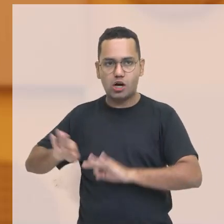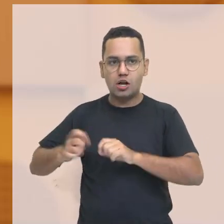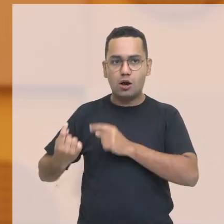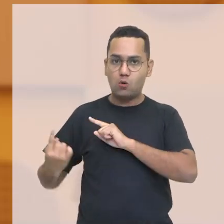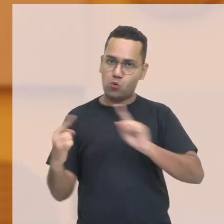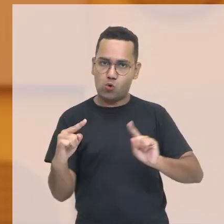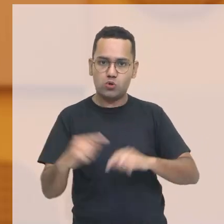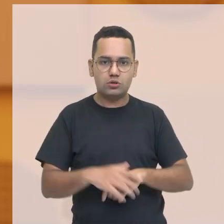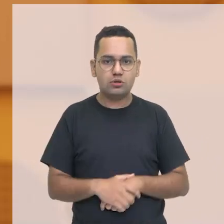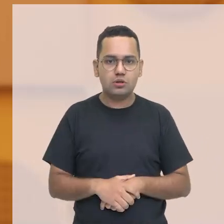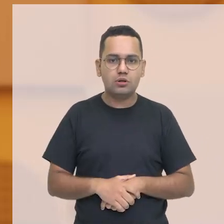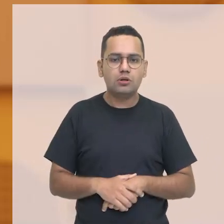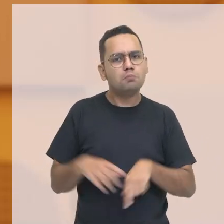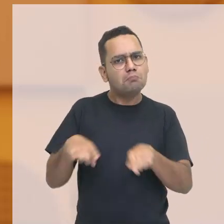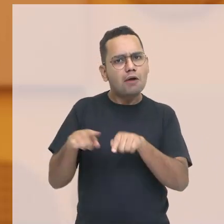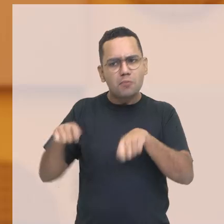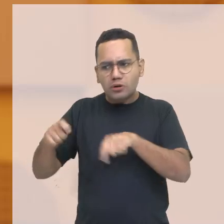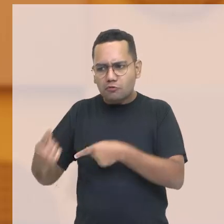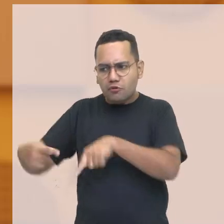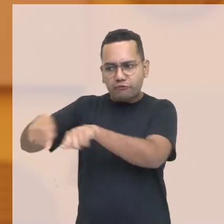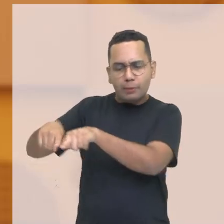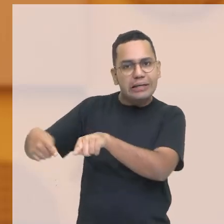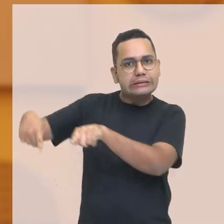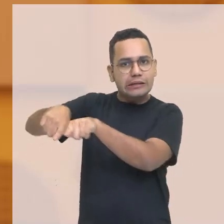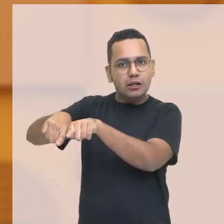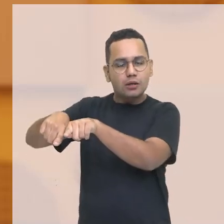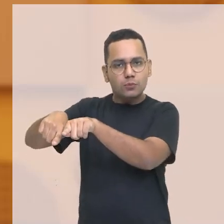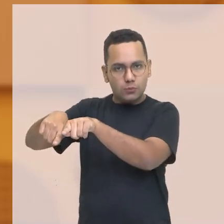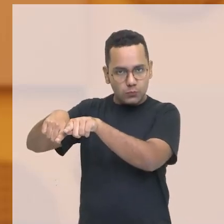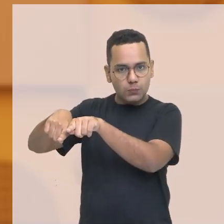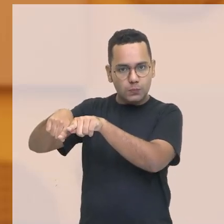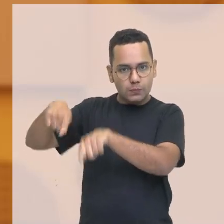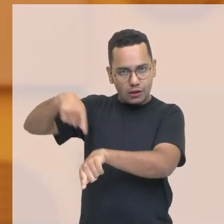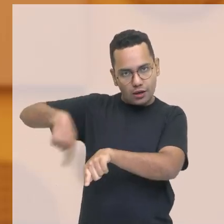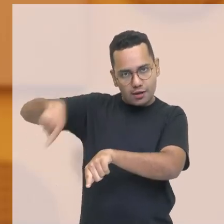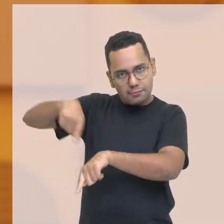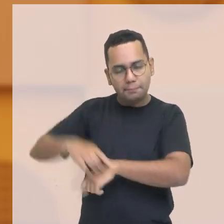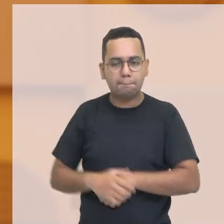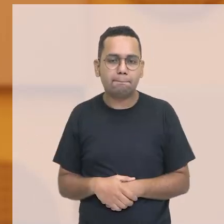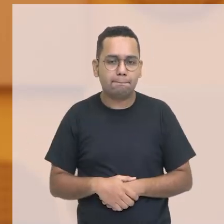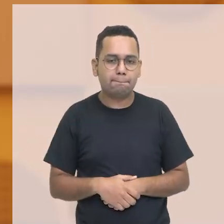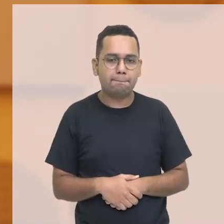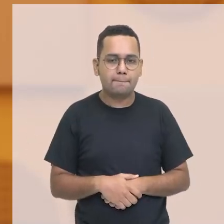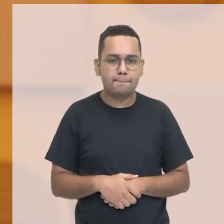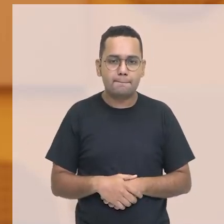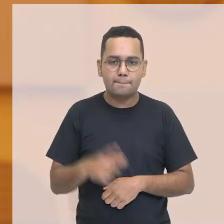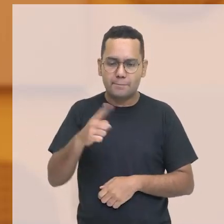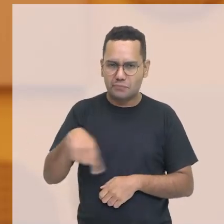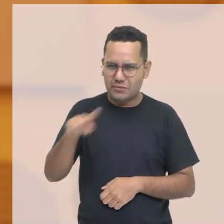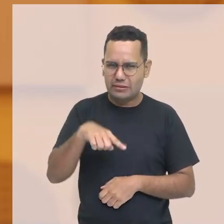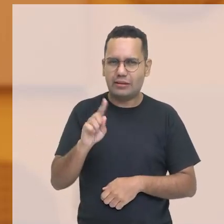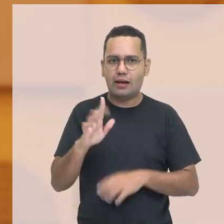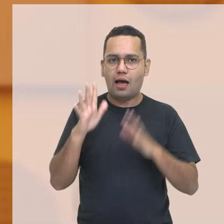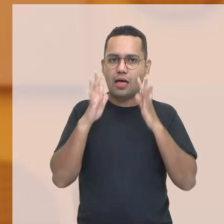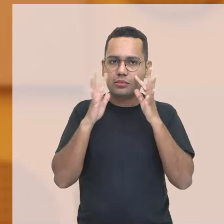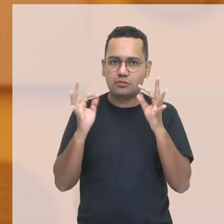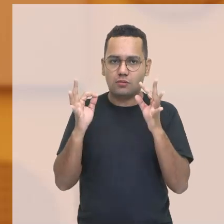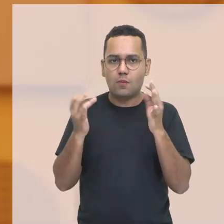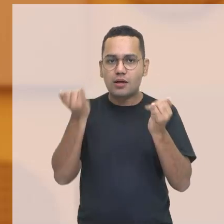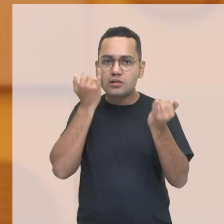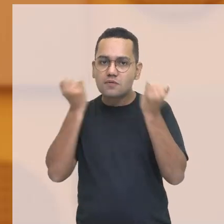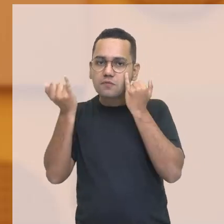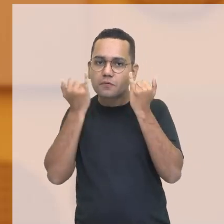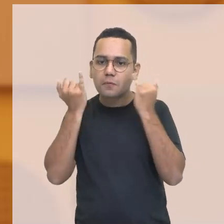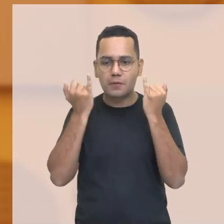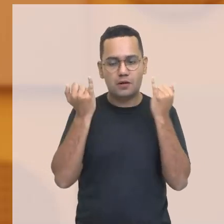aliar aos inimigos da Alemanha, certo? Então, fiquem prestando atenção nesses pequenos detalhes para vocês entenderem o